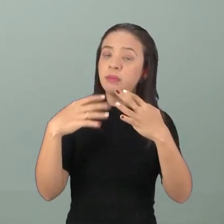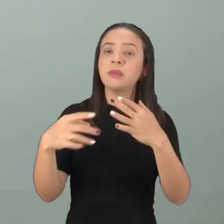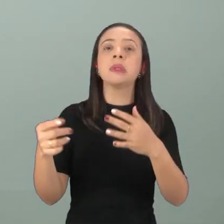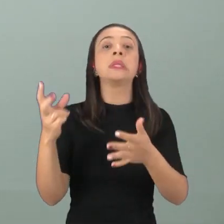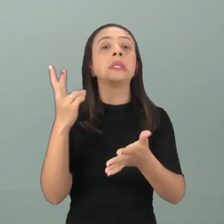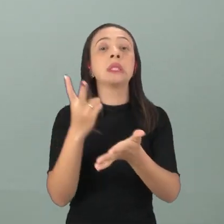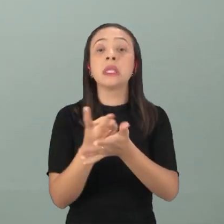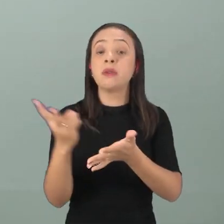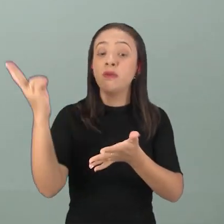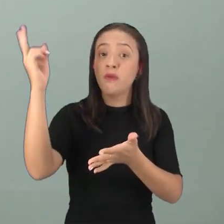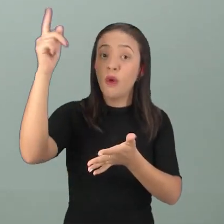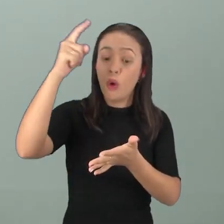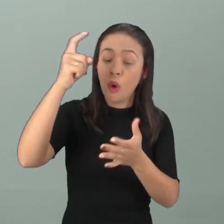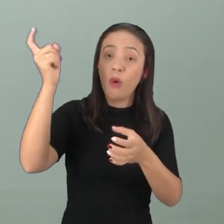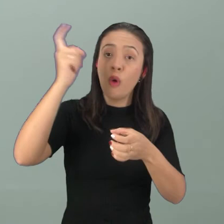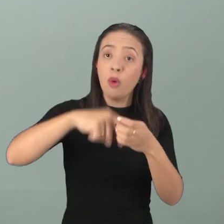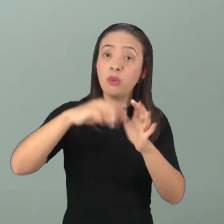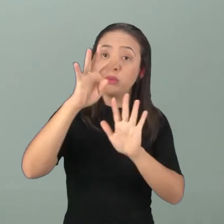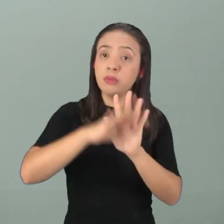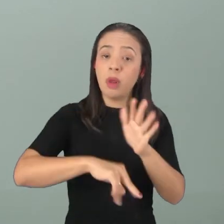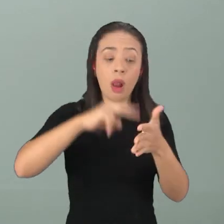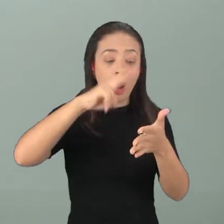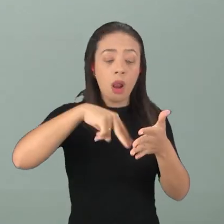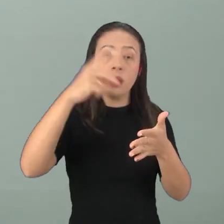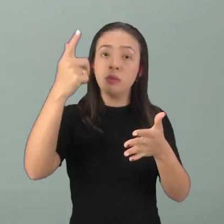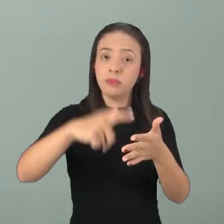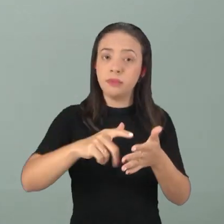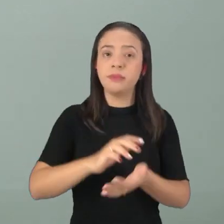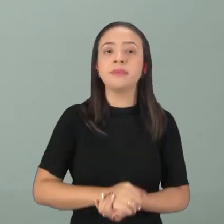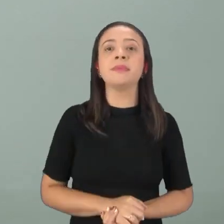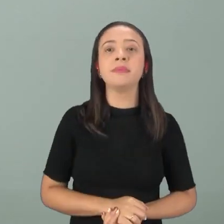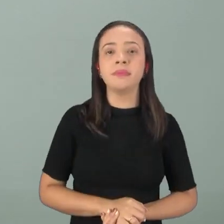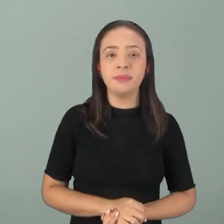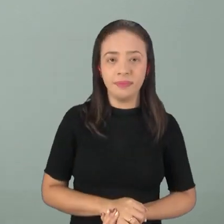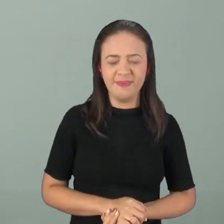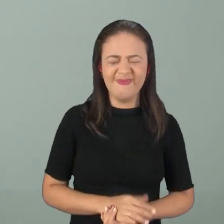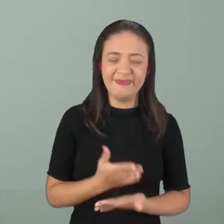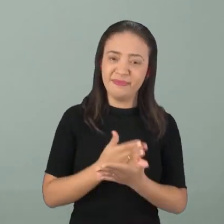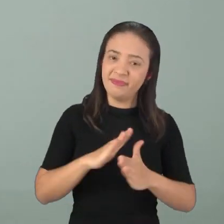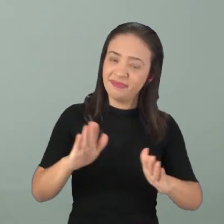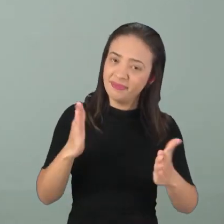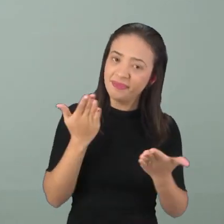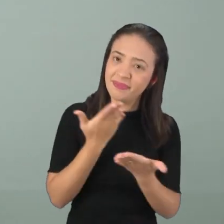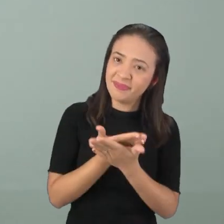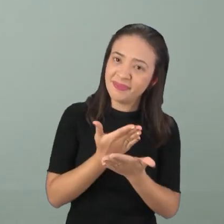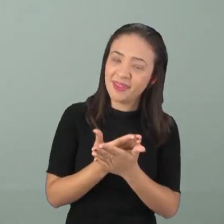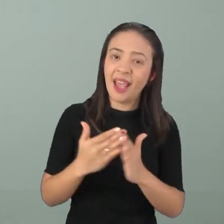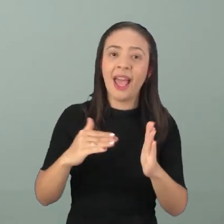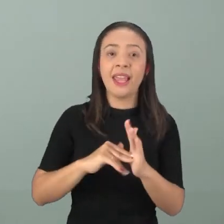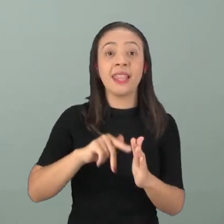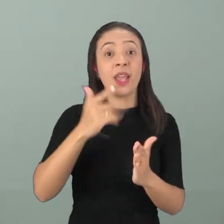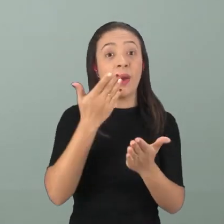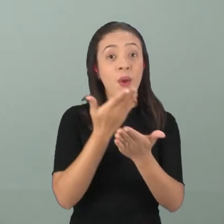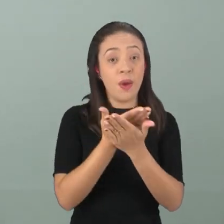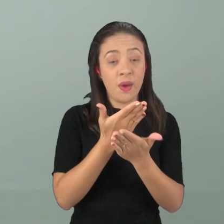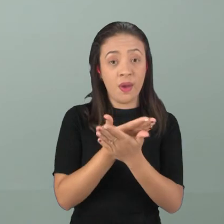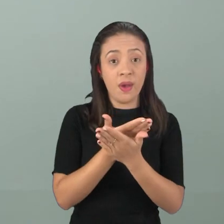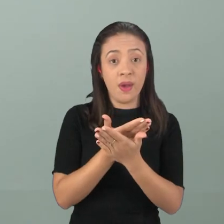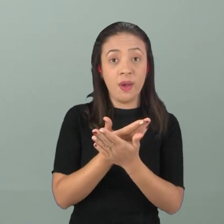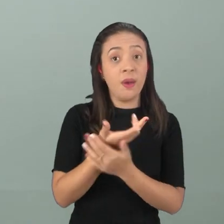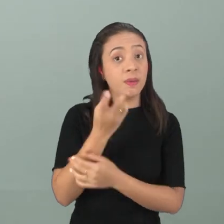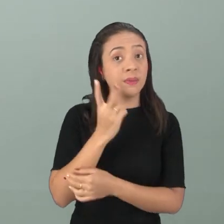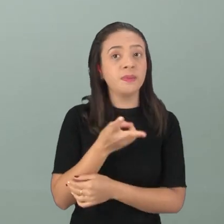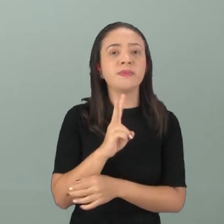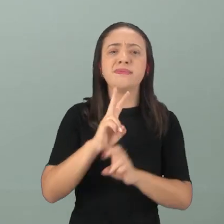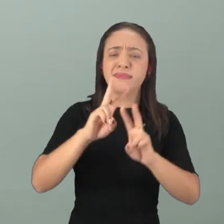fazer sempre isso, voltar no texto e ler de novo as opções, para a gente não se confundir, tá bom? Nossa aula fica por aqui, te aguardo na próxima,